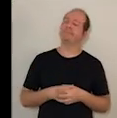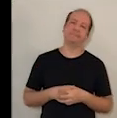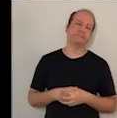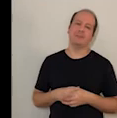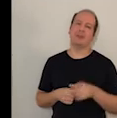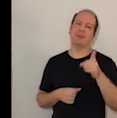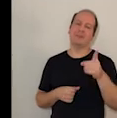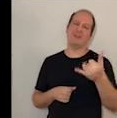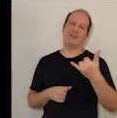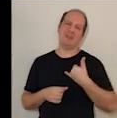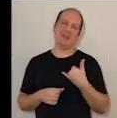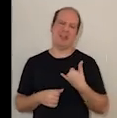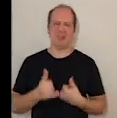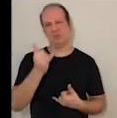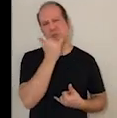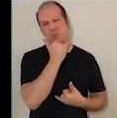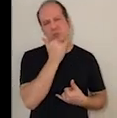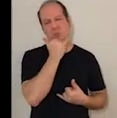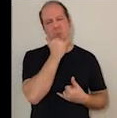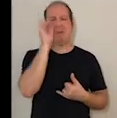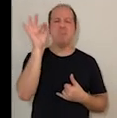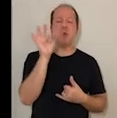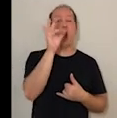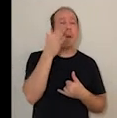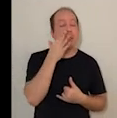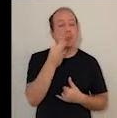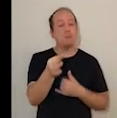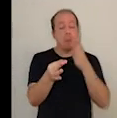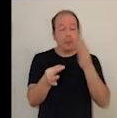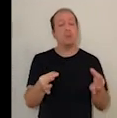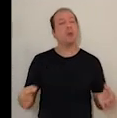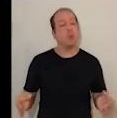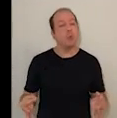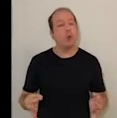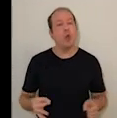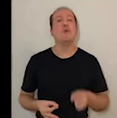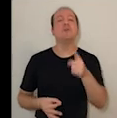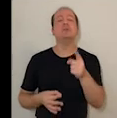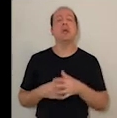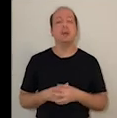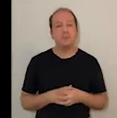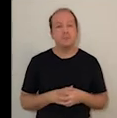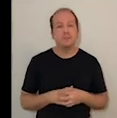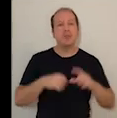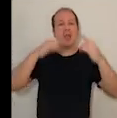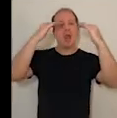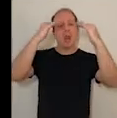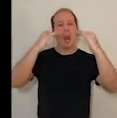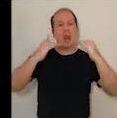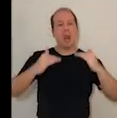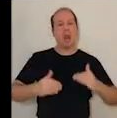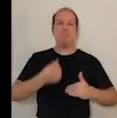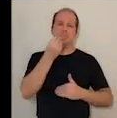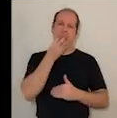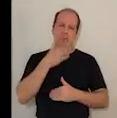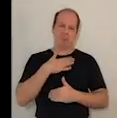Essas cobras venenosas vão dançar ao som da minha música. Preste atenção, mosca. Você vai fazer a lista